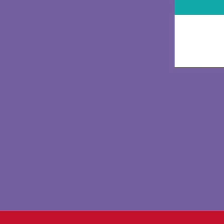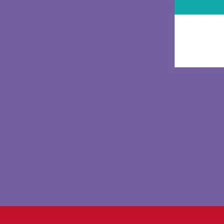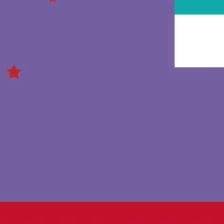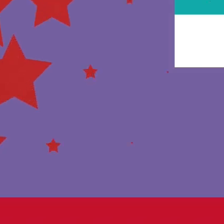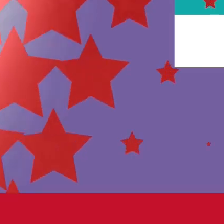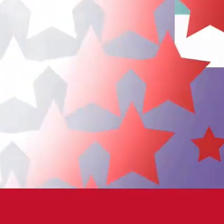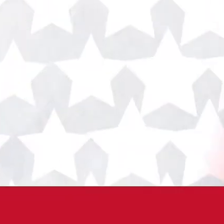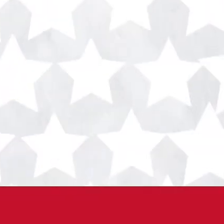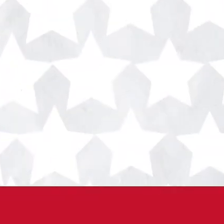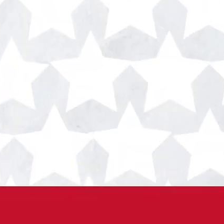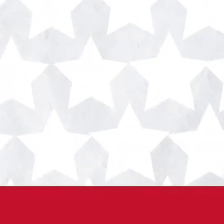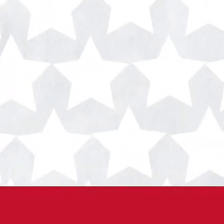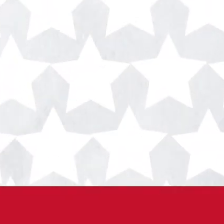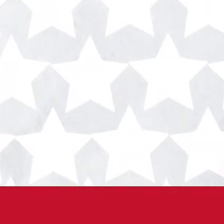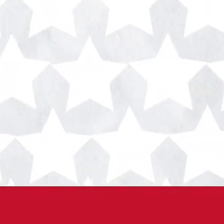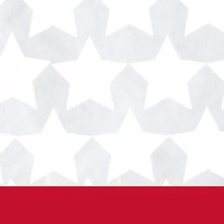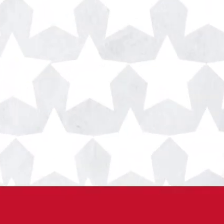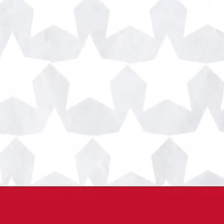O